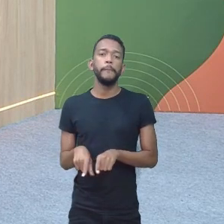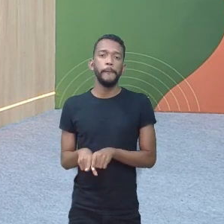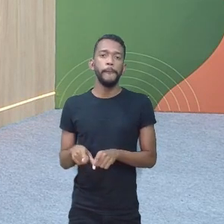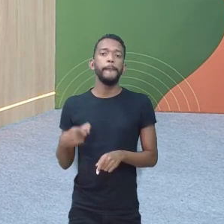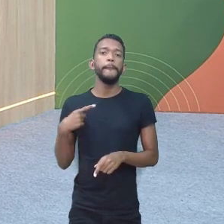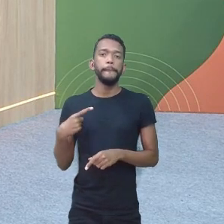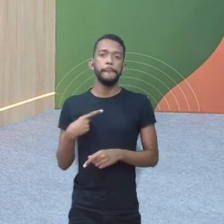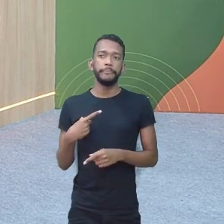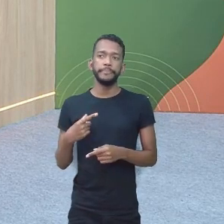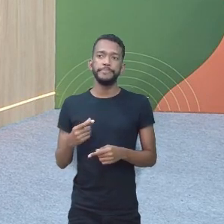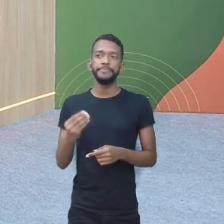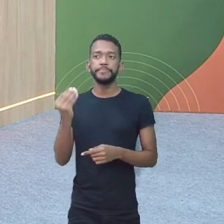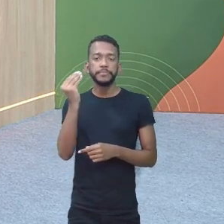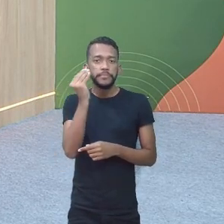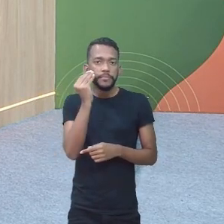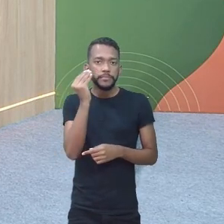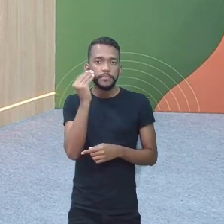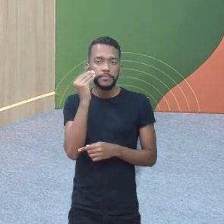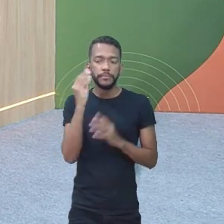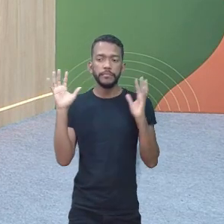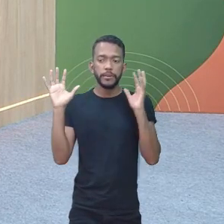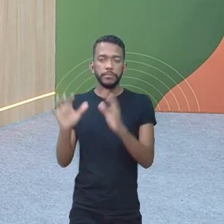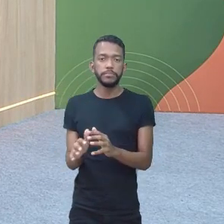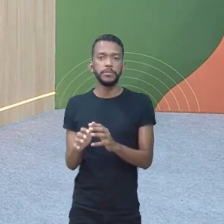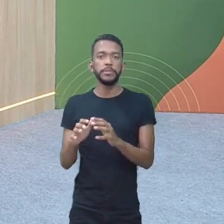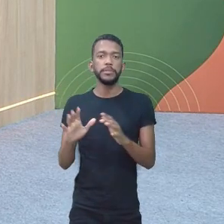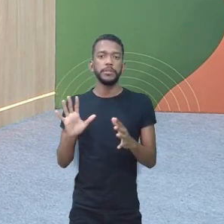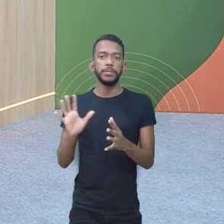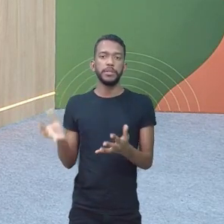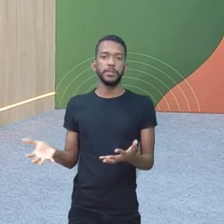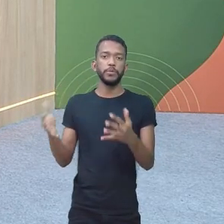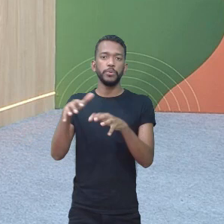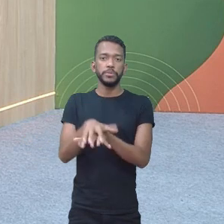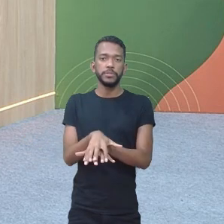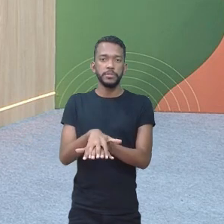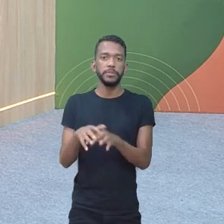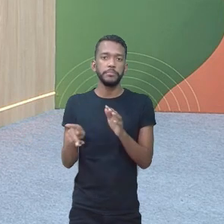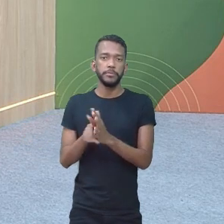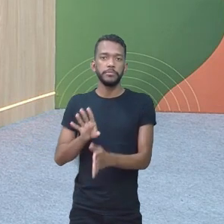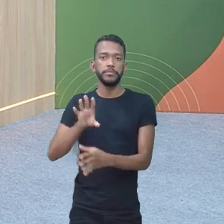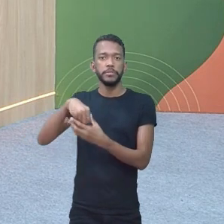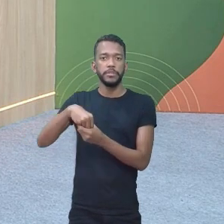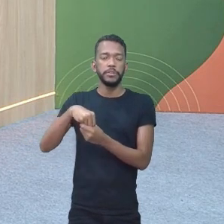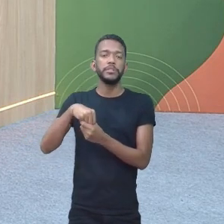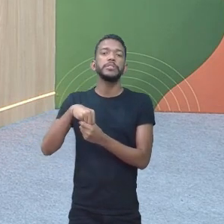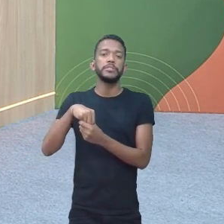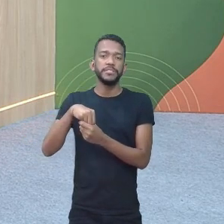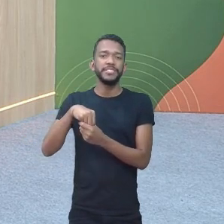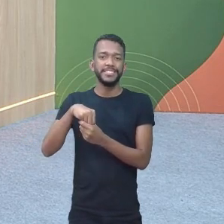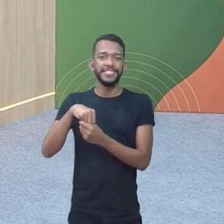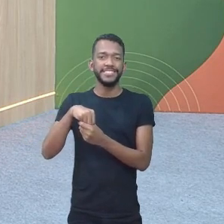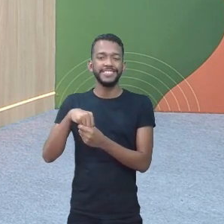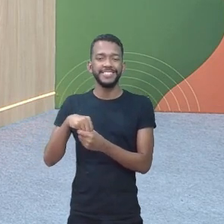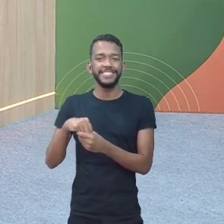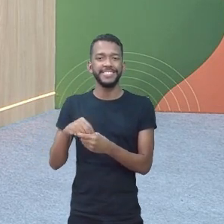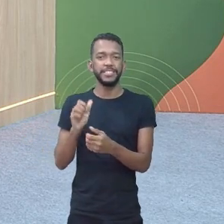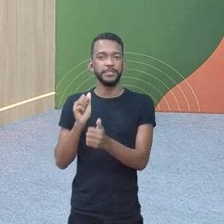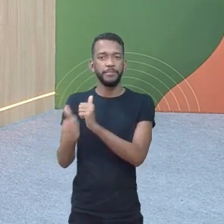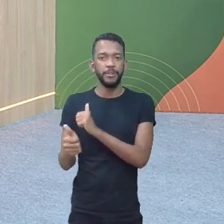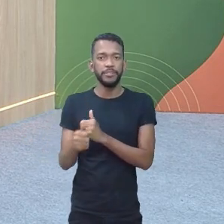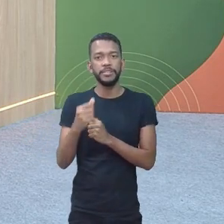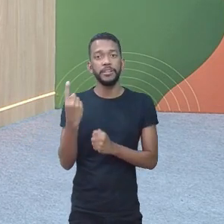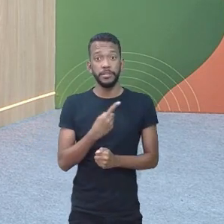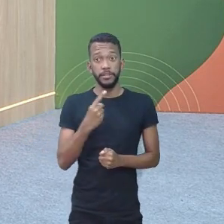tentar trazer essa inclusão através do esporte, né? E aí a gente traz a inclusão e